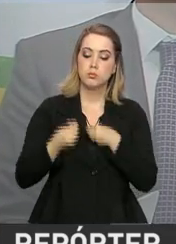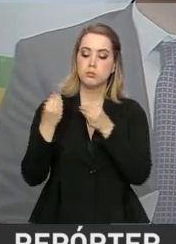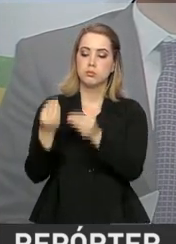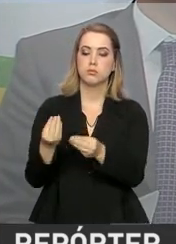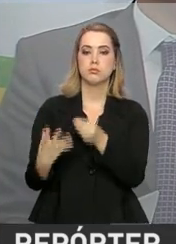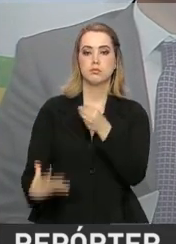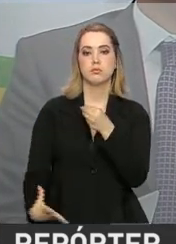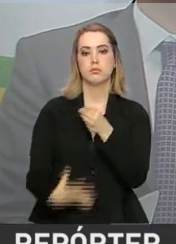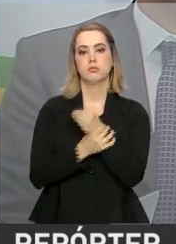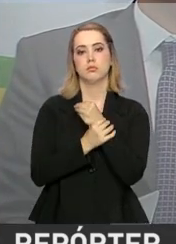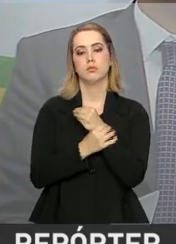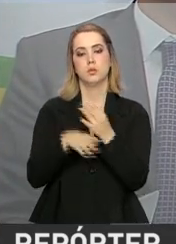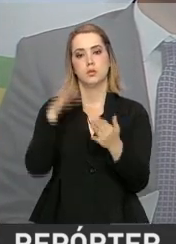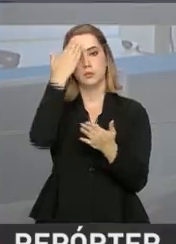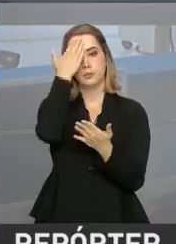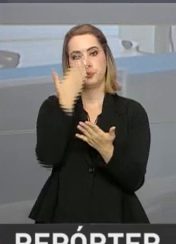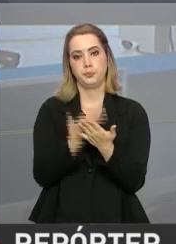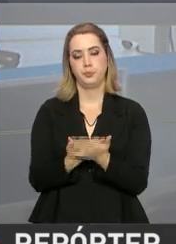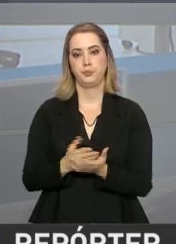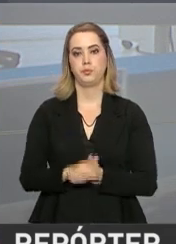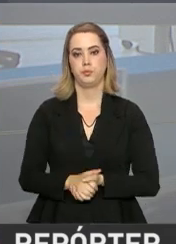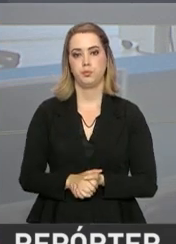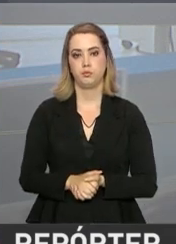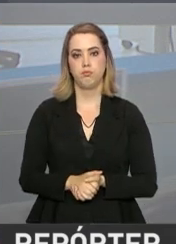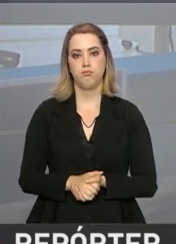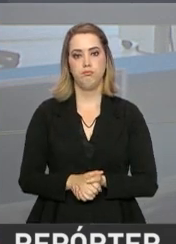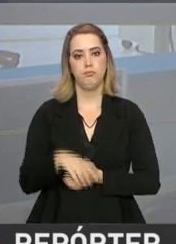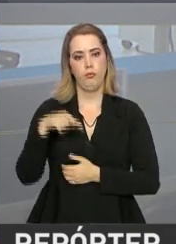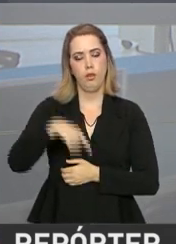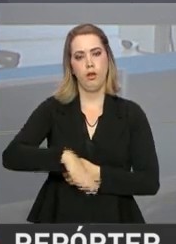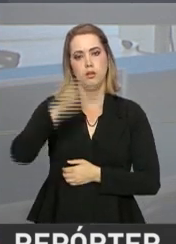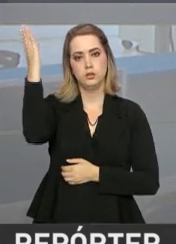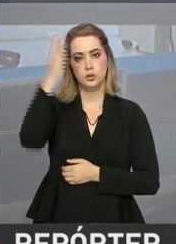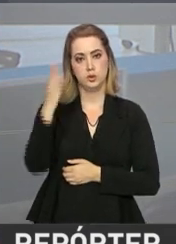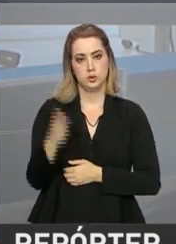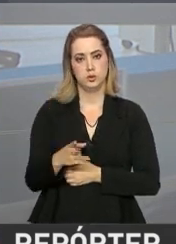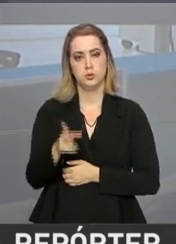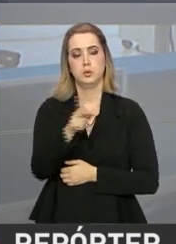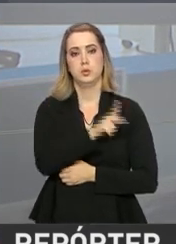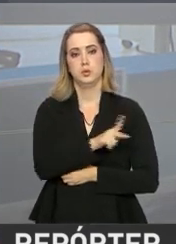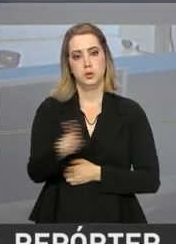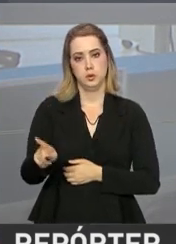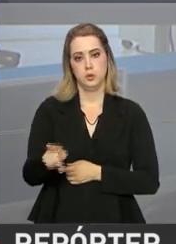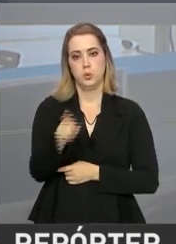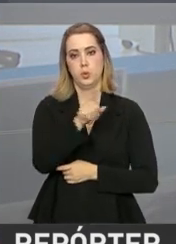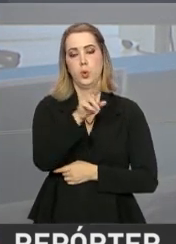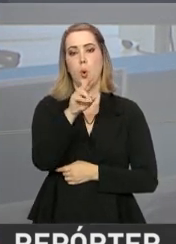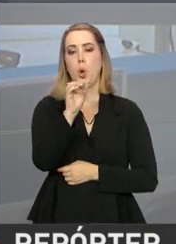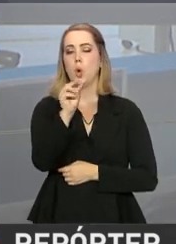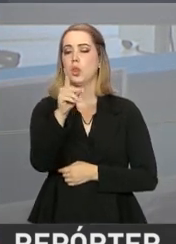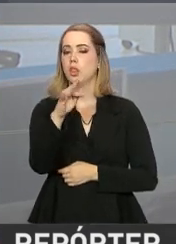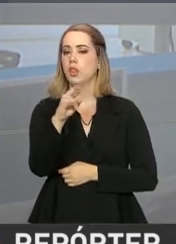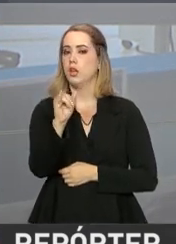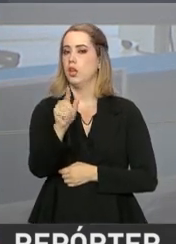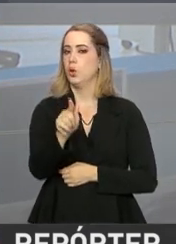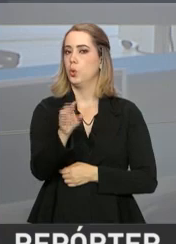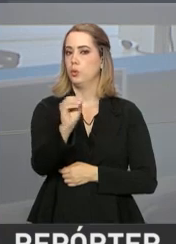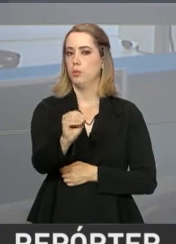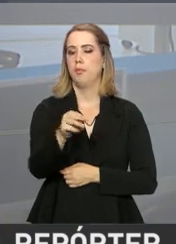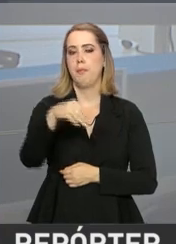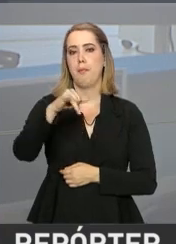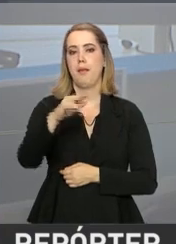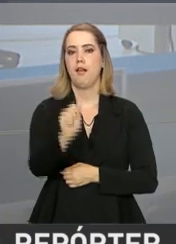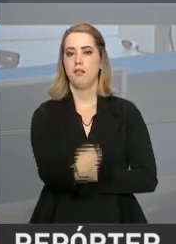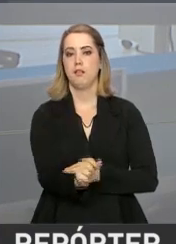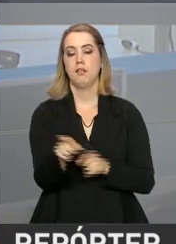é confiança aqui no brasil o presidente da república em exercício rodrigo maia participou de cerimônia para